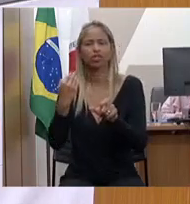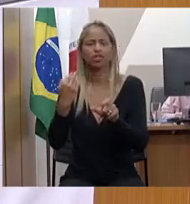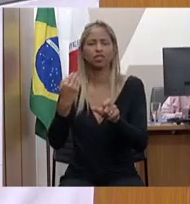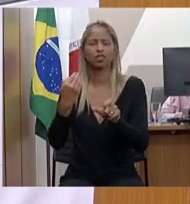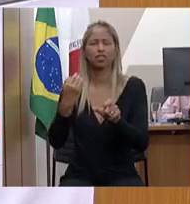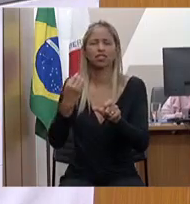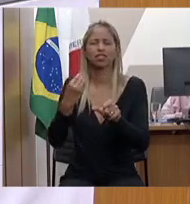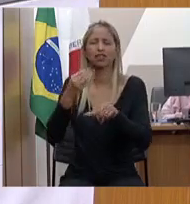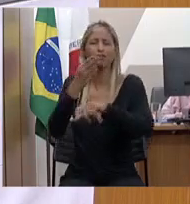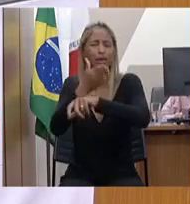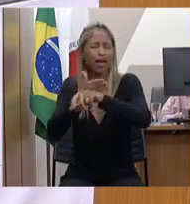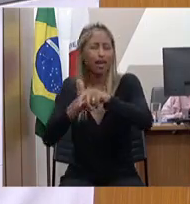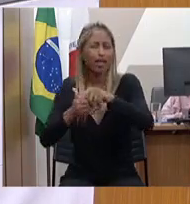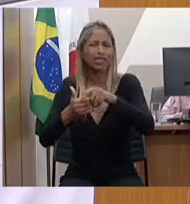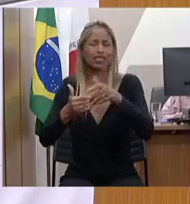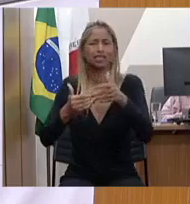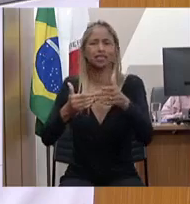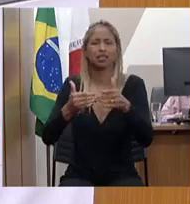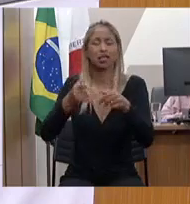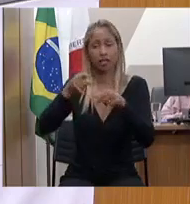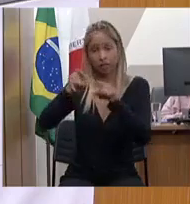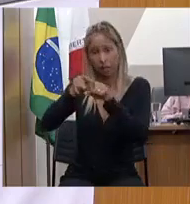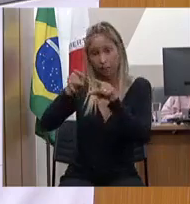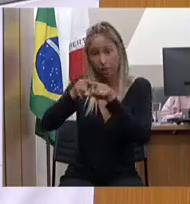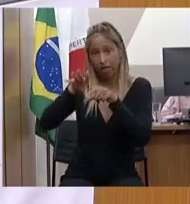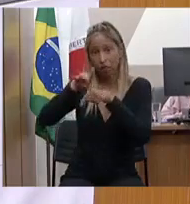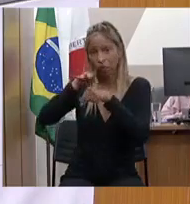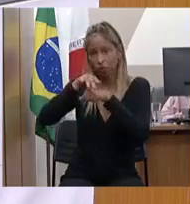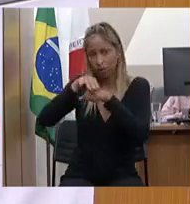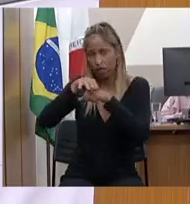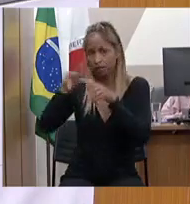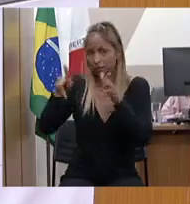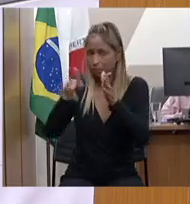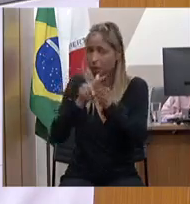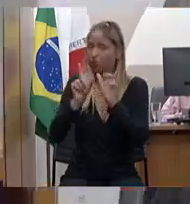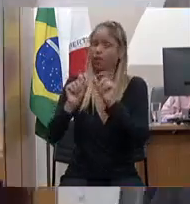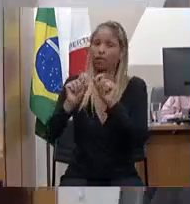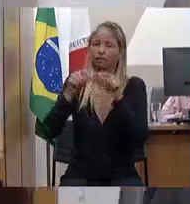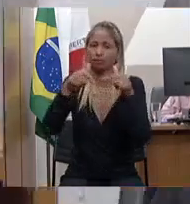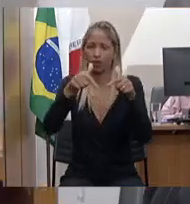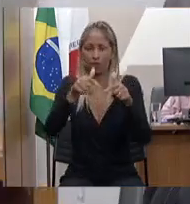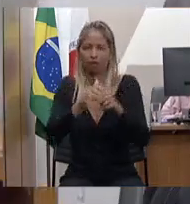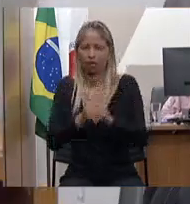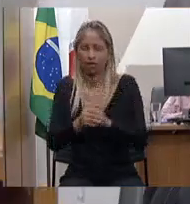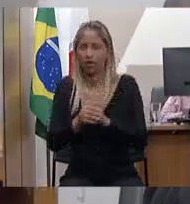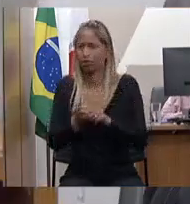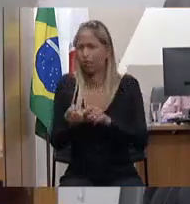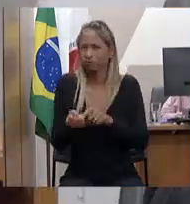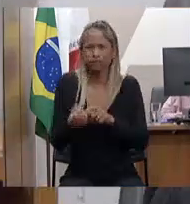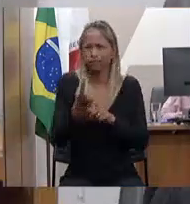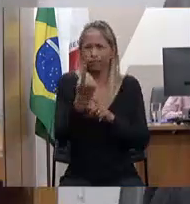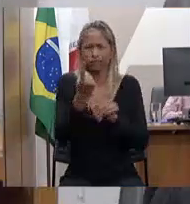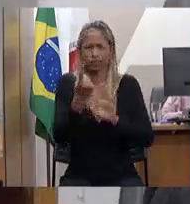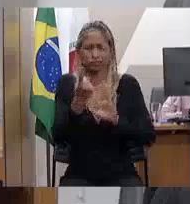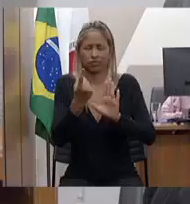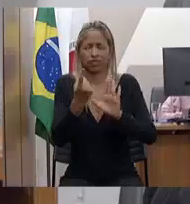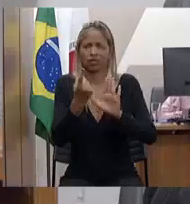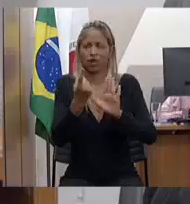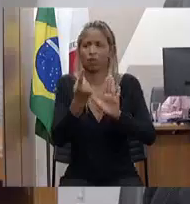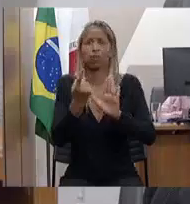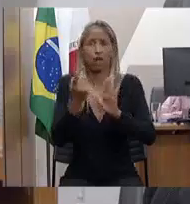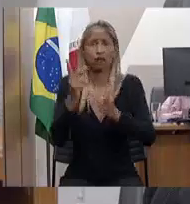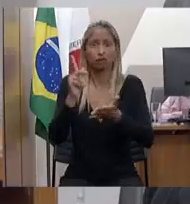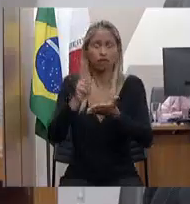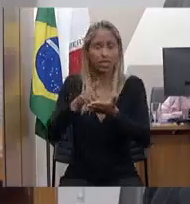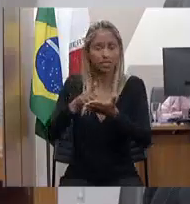invalidades né e doenças com relação ao trabalho então não é estranho que diante de